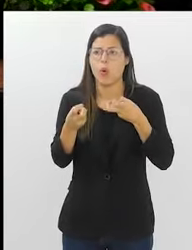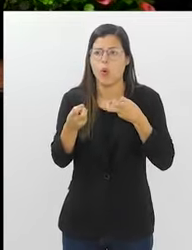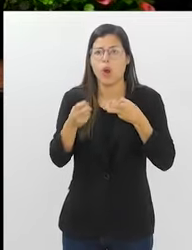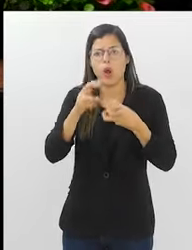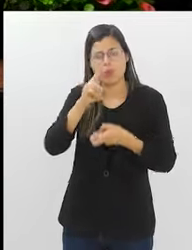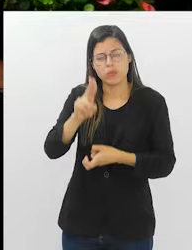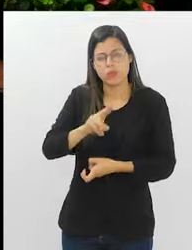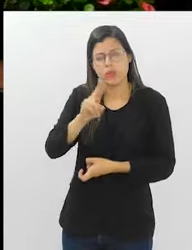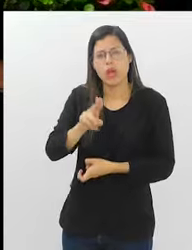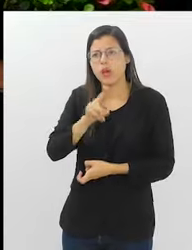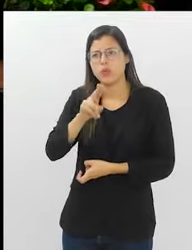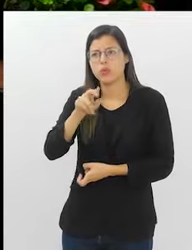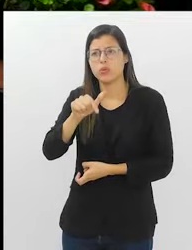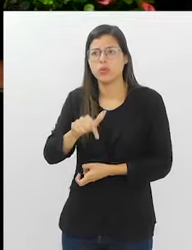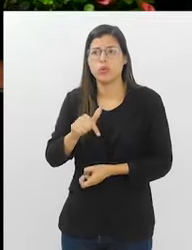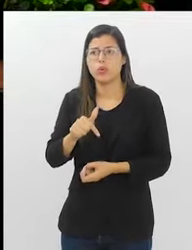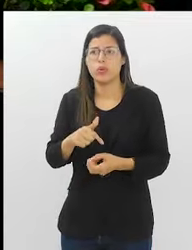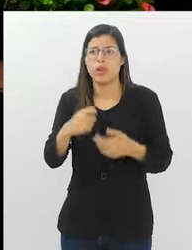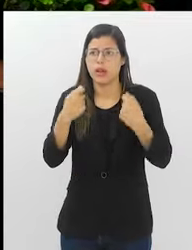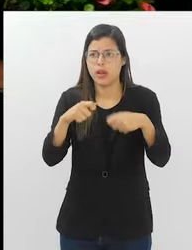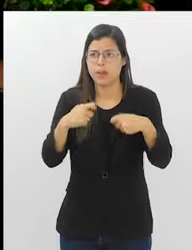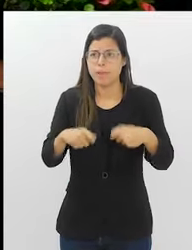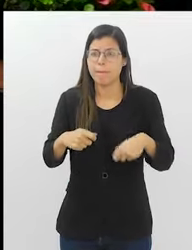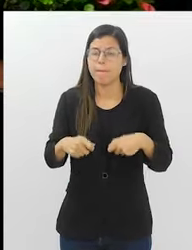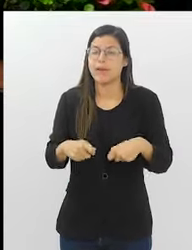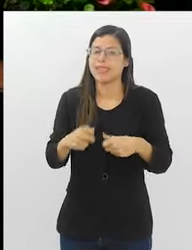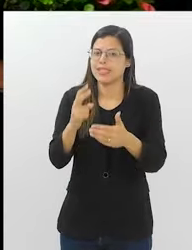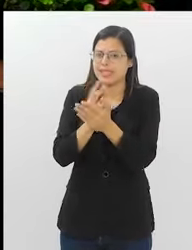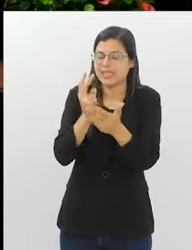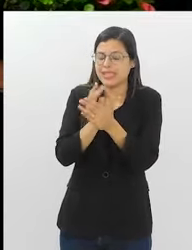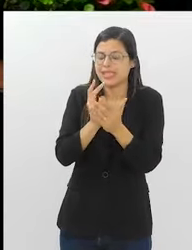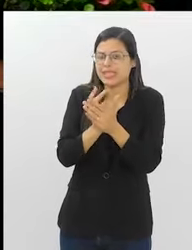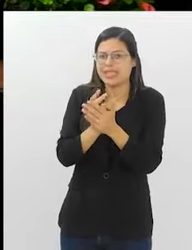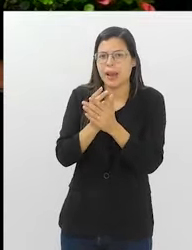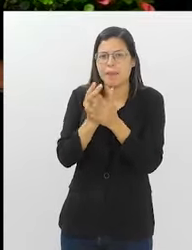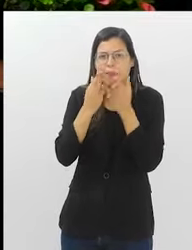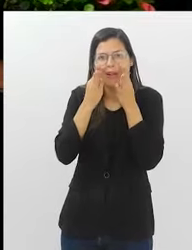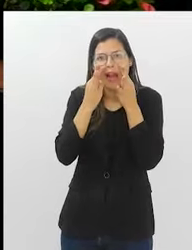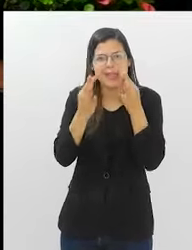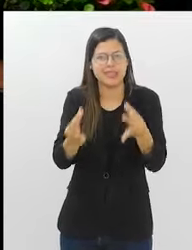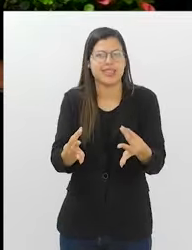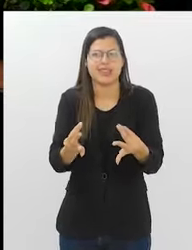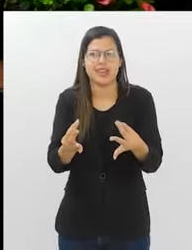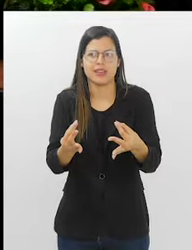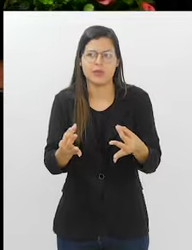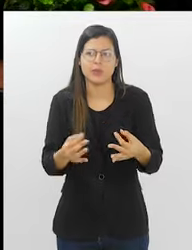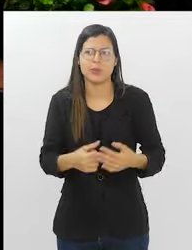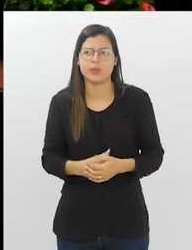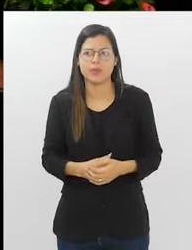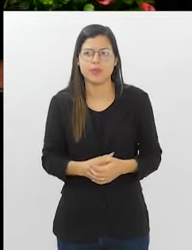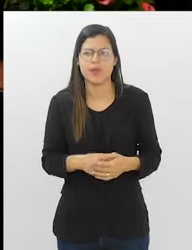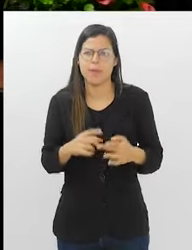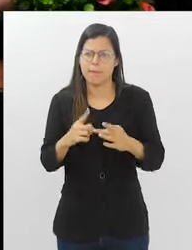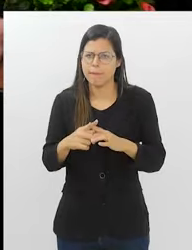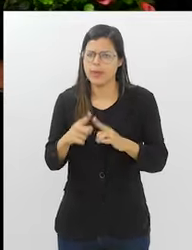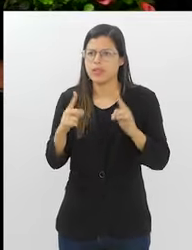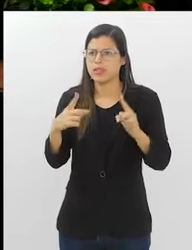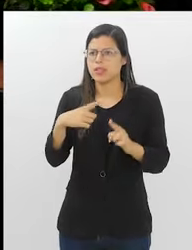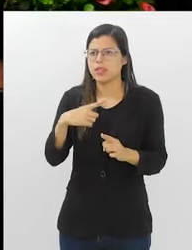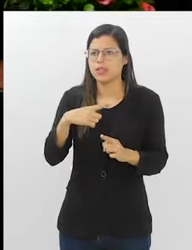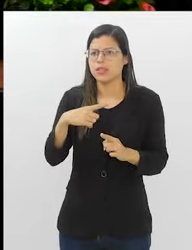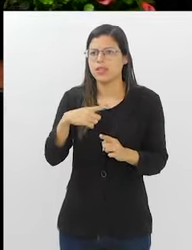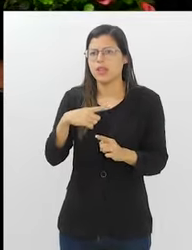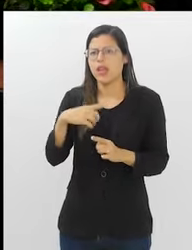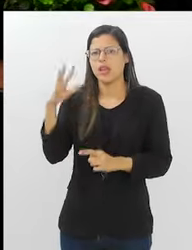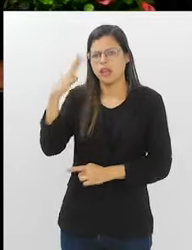usado nesse intercâmbio o tempo todo. Então ele tem que, a antena vai estar sempre ligada, então ele tem que conviver com isso. Mas, claro,